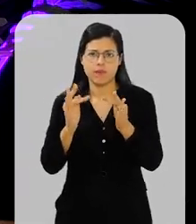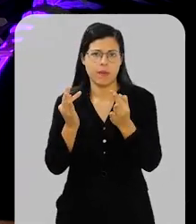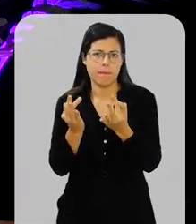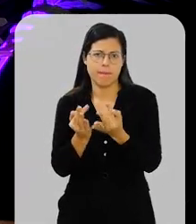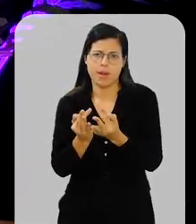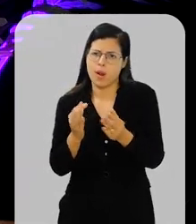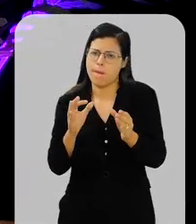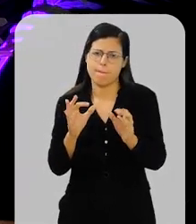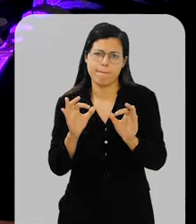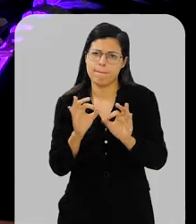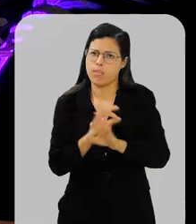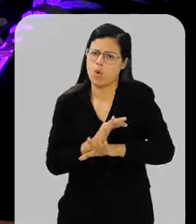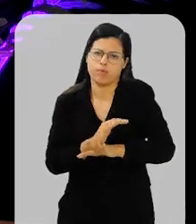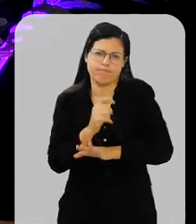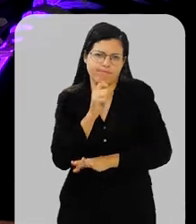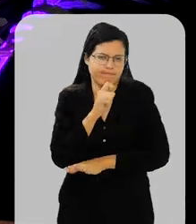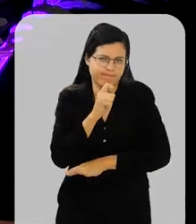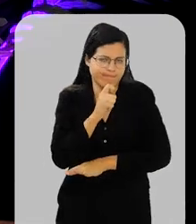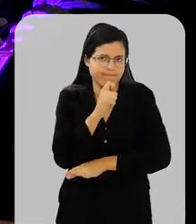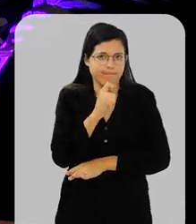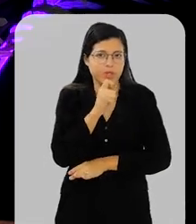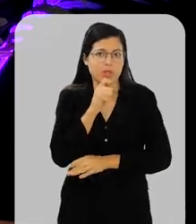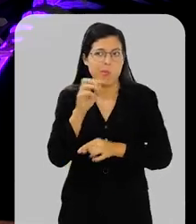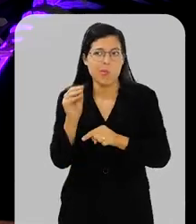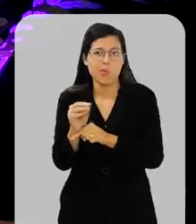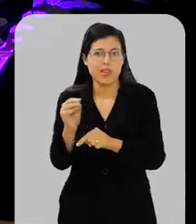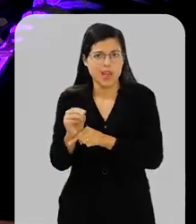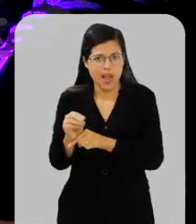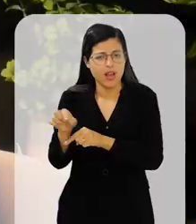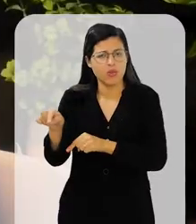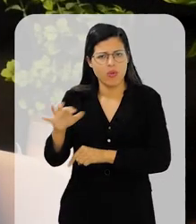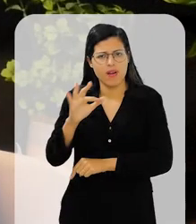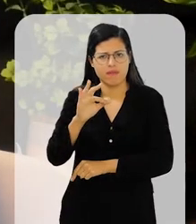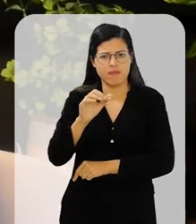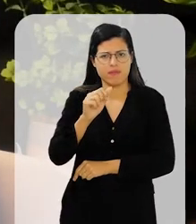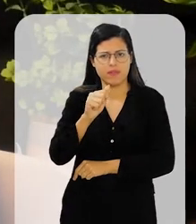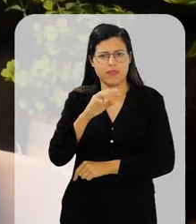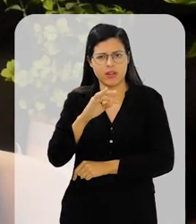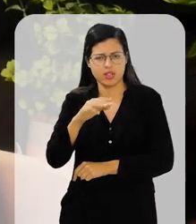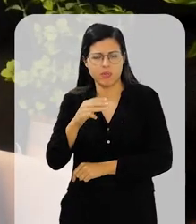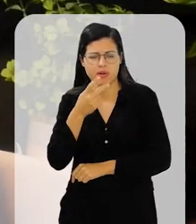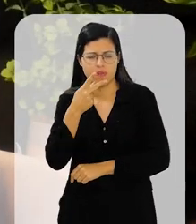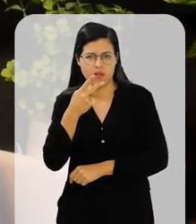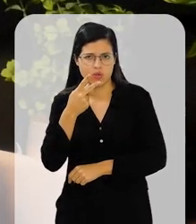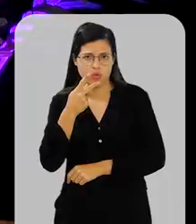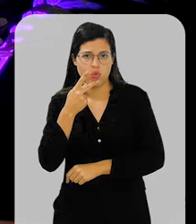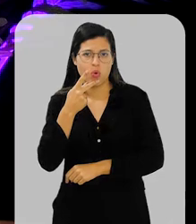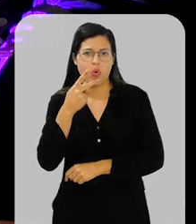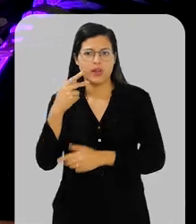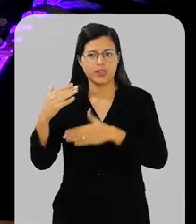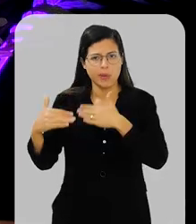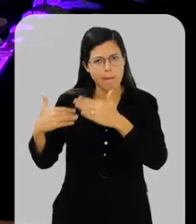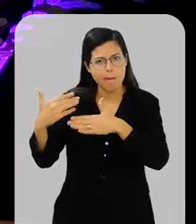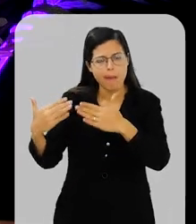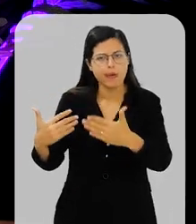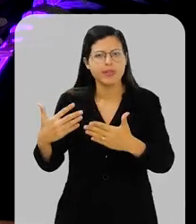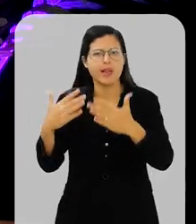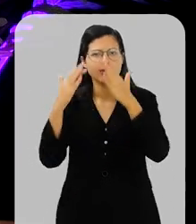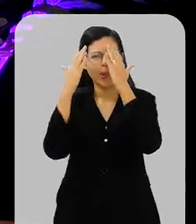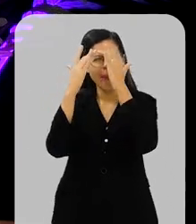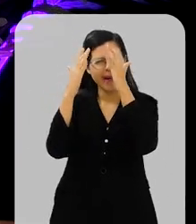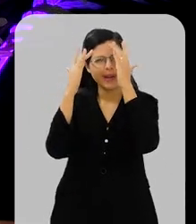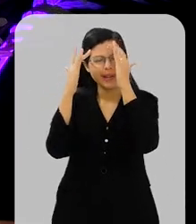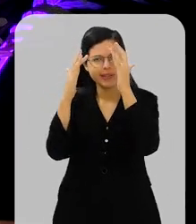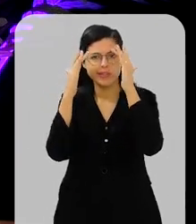está despreparada para o cuidado, como a doutora Fátima colocou, o processo degenerativo,